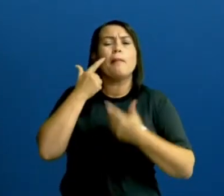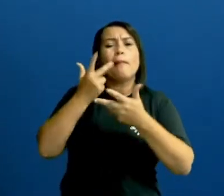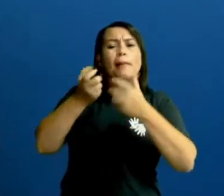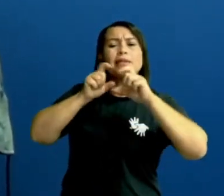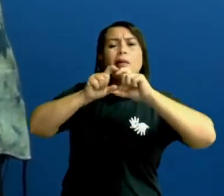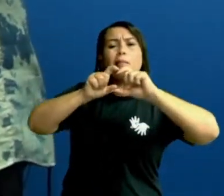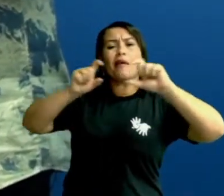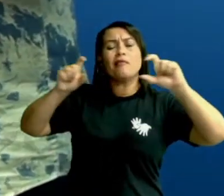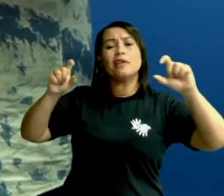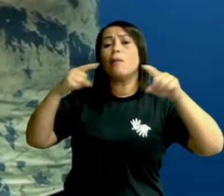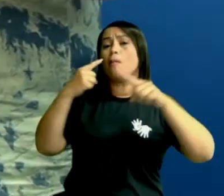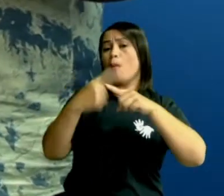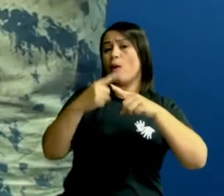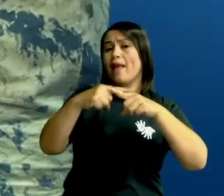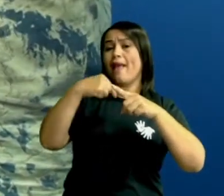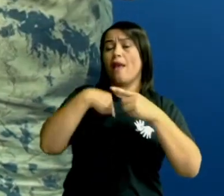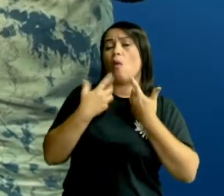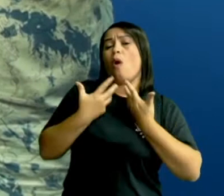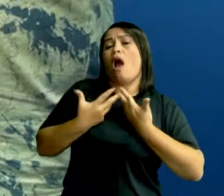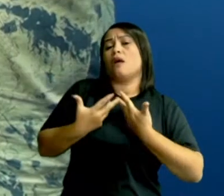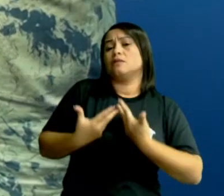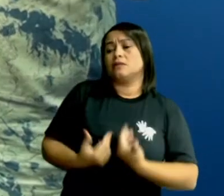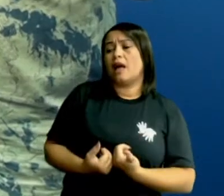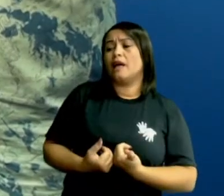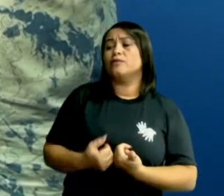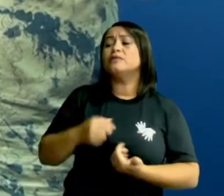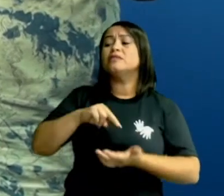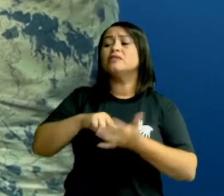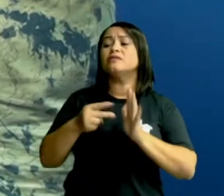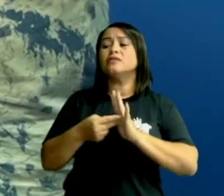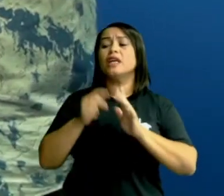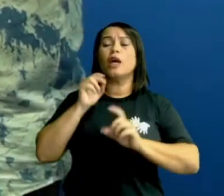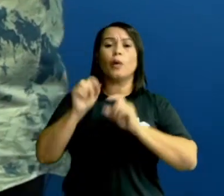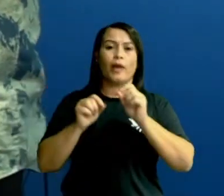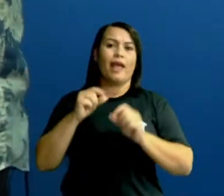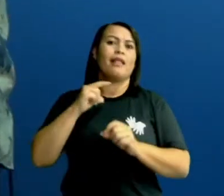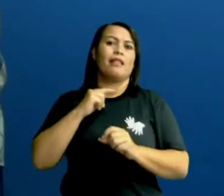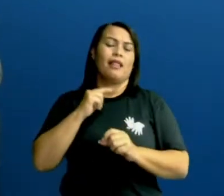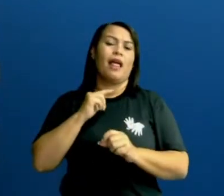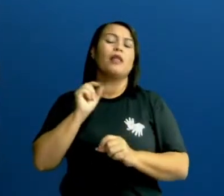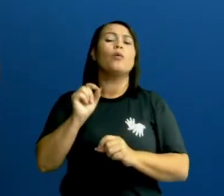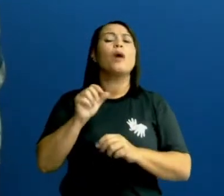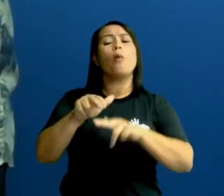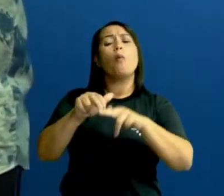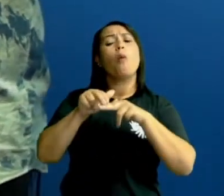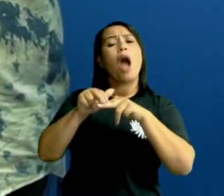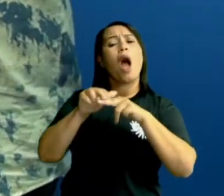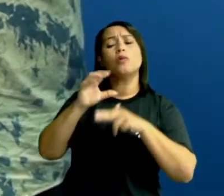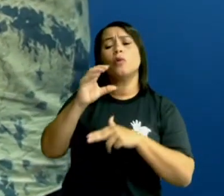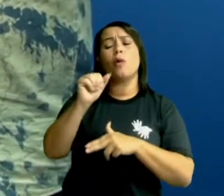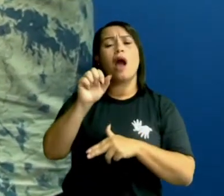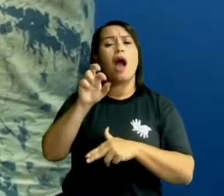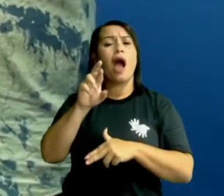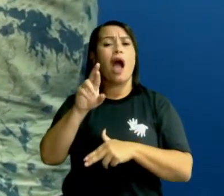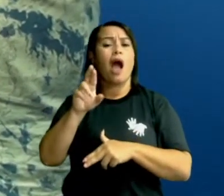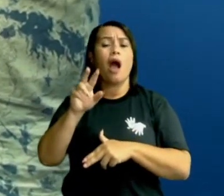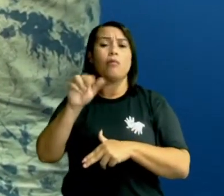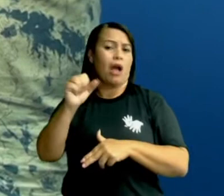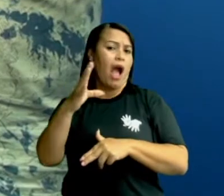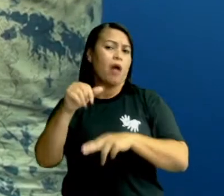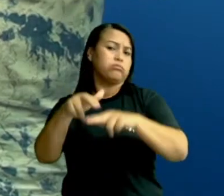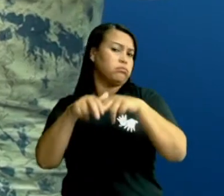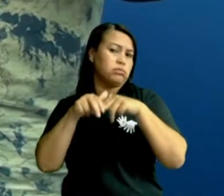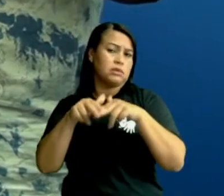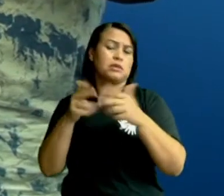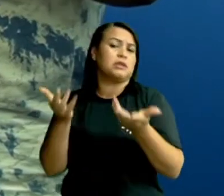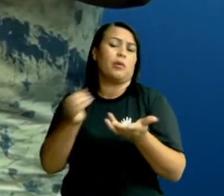aqui, ó, final, porque eu estava cansado, está acrescentando uma circunstância de causa, ou seja, motivo, razão